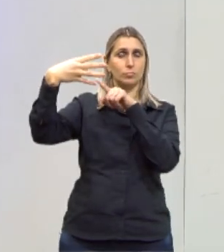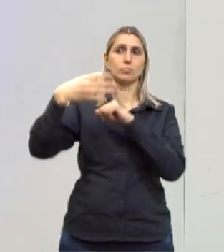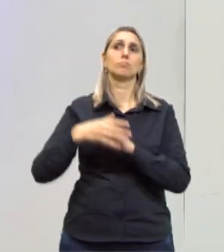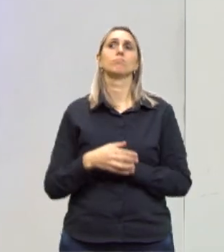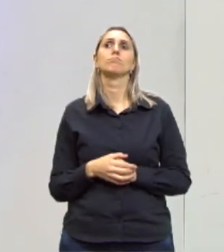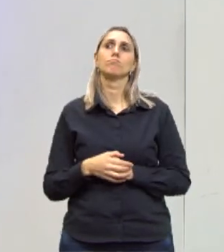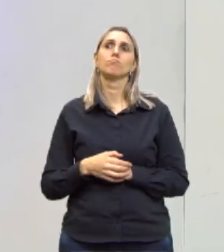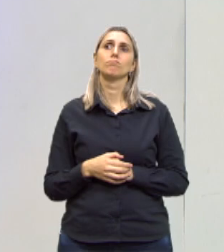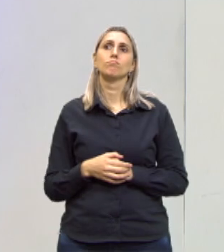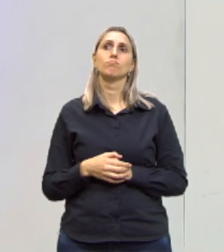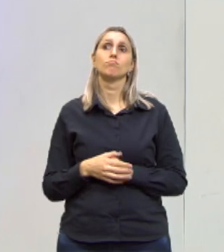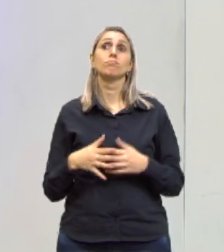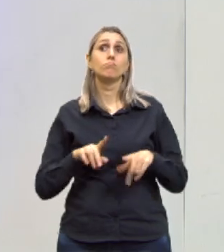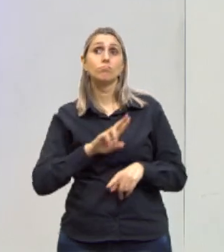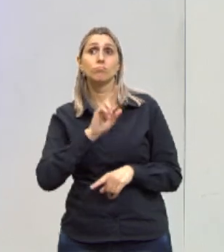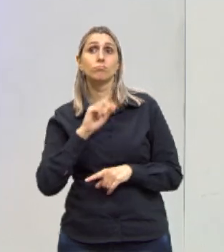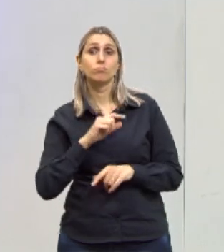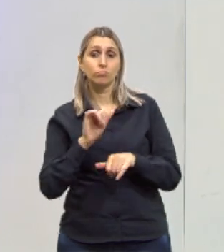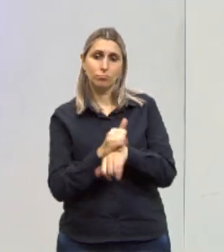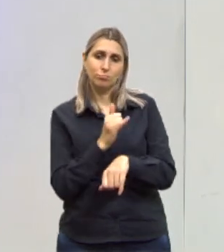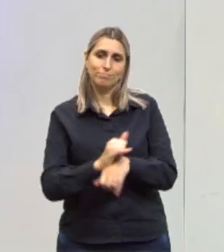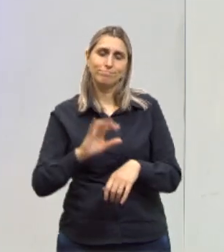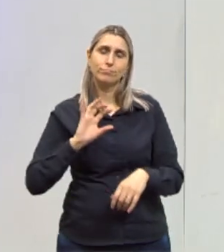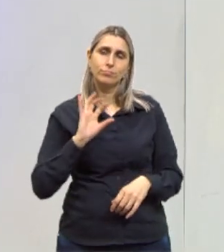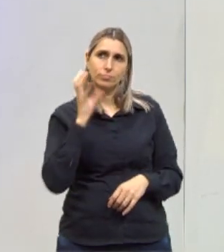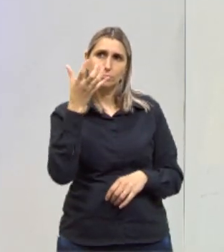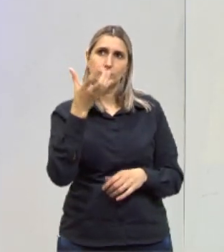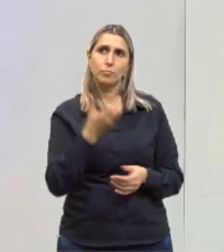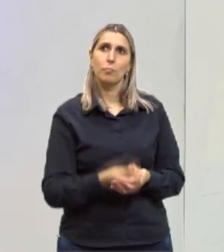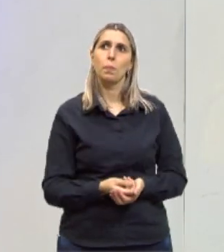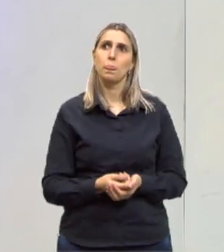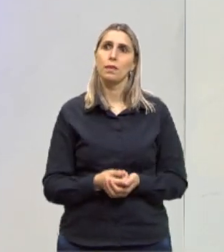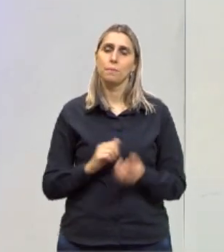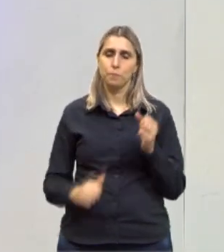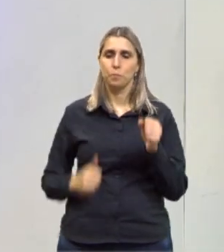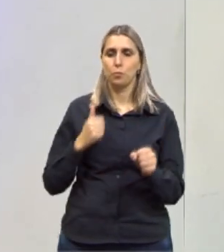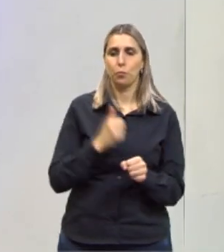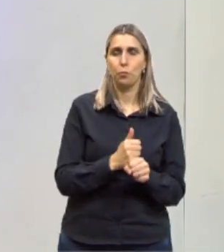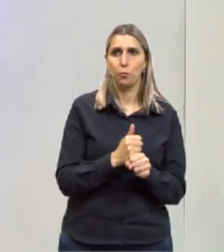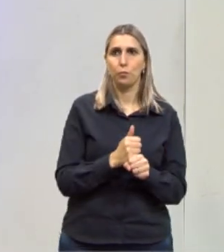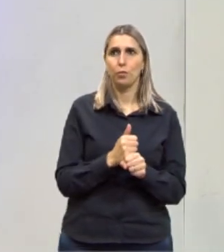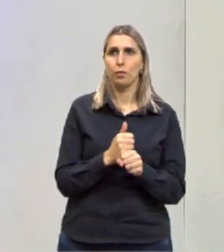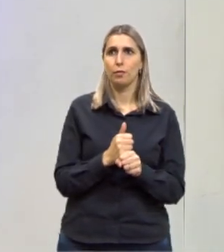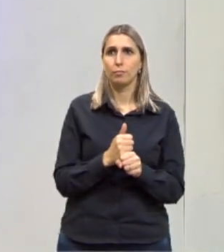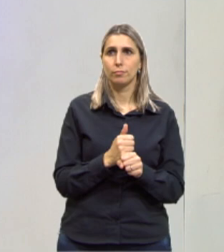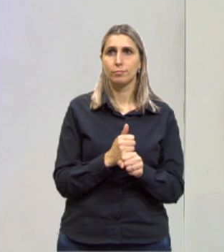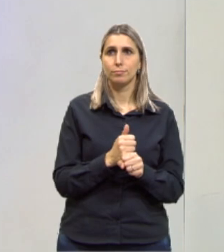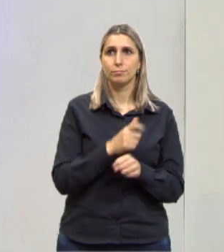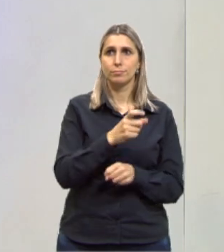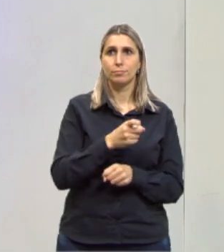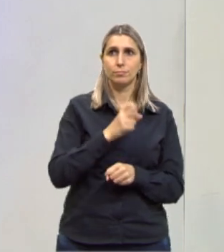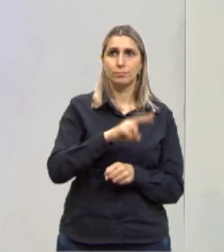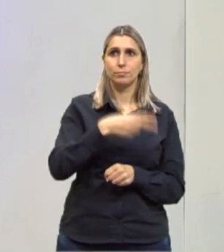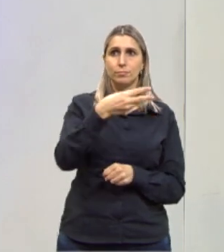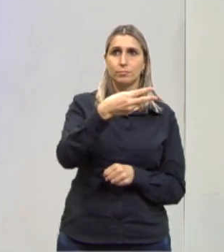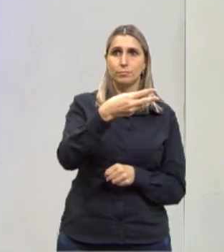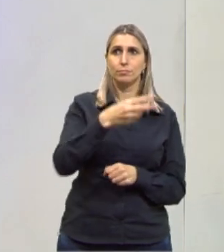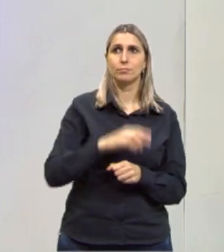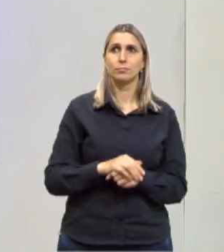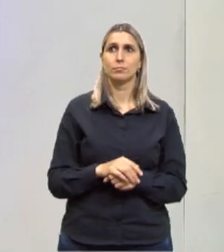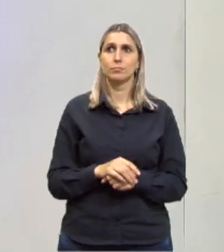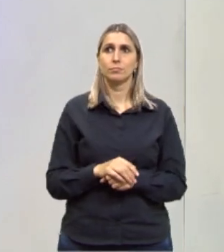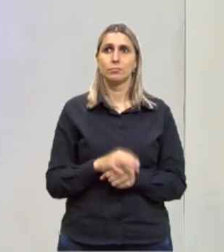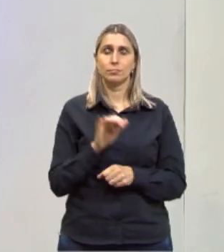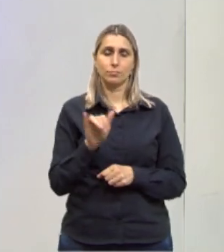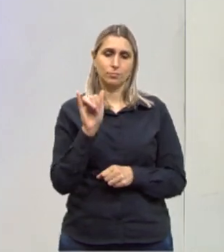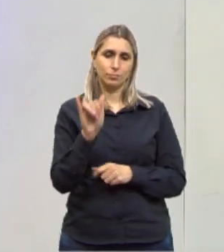Se ela é biquadrada, nossos artifícios de resolução são substituir, ó, um x ao quadrado por y.